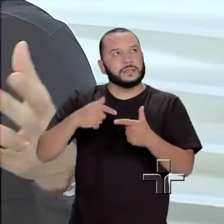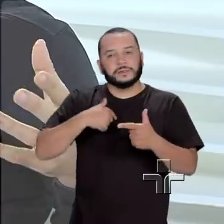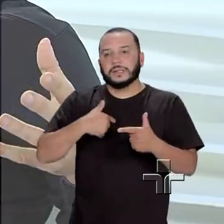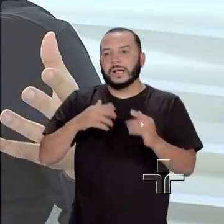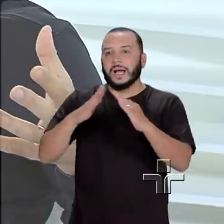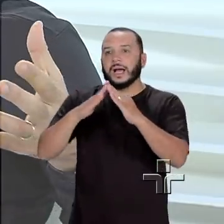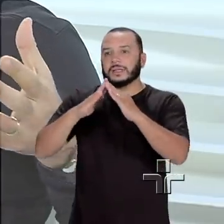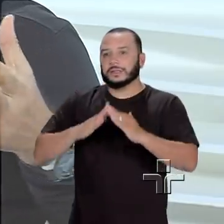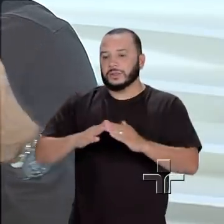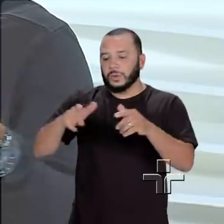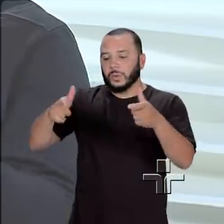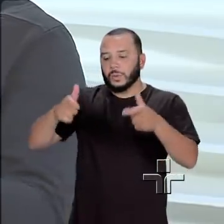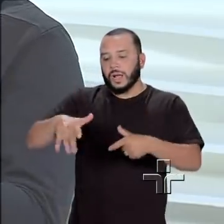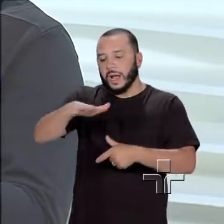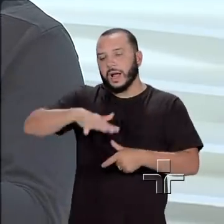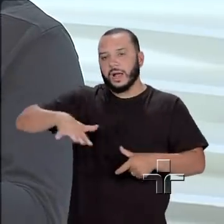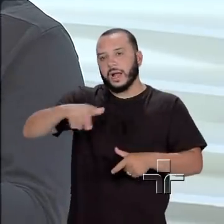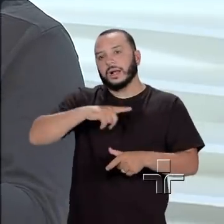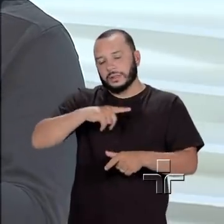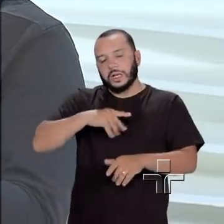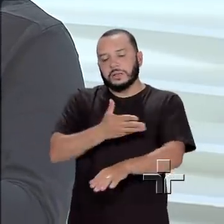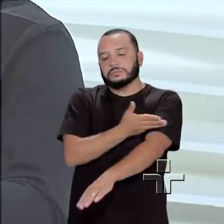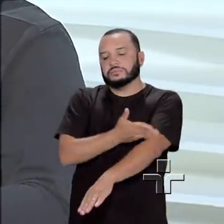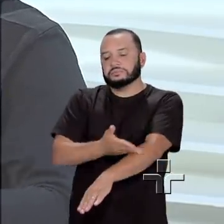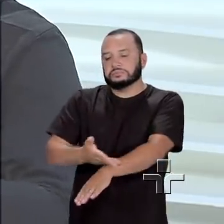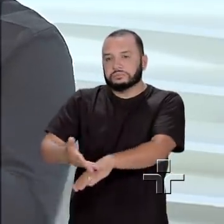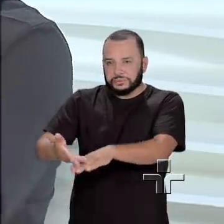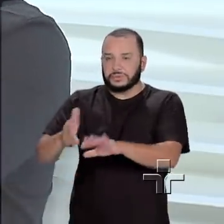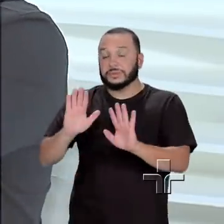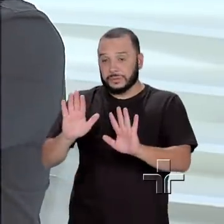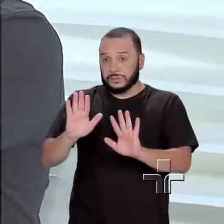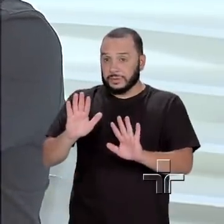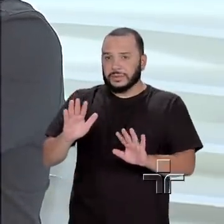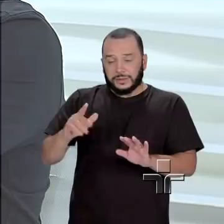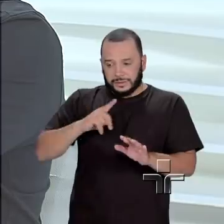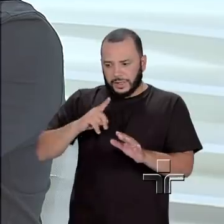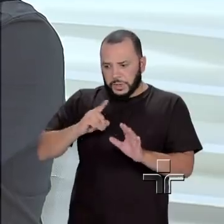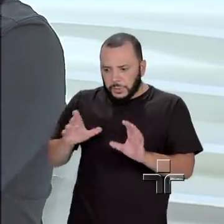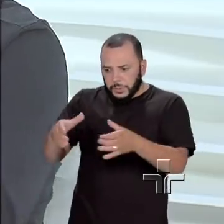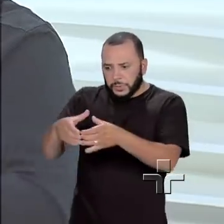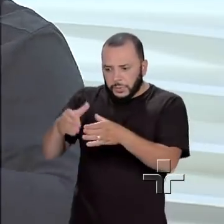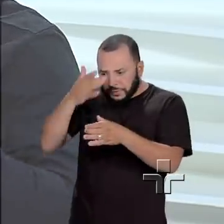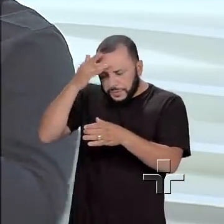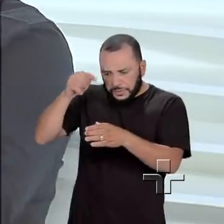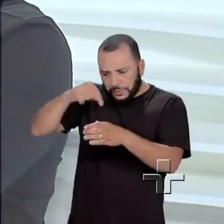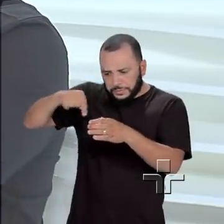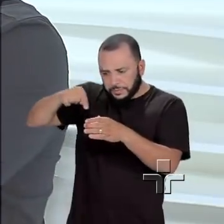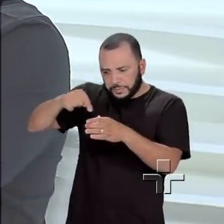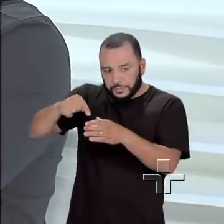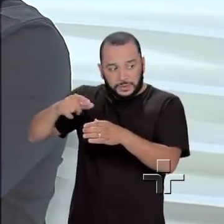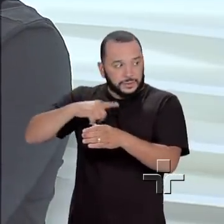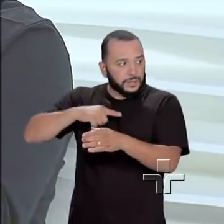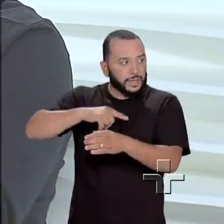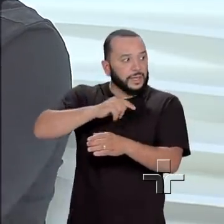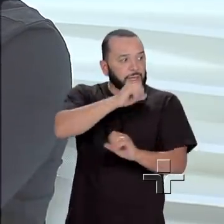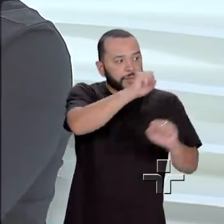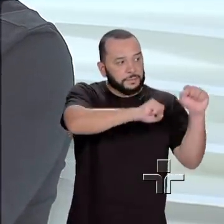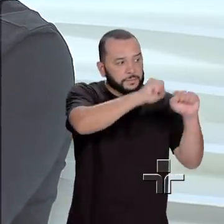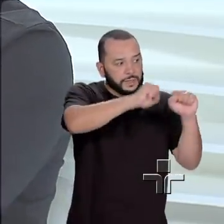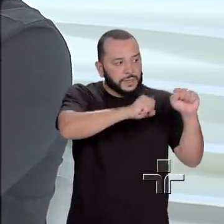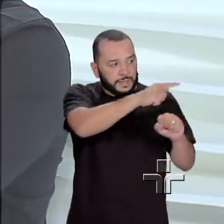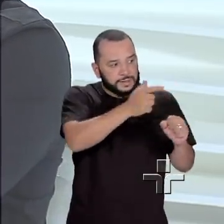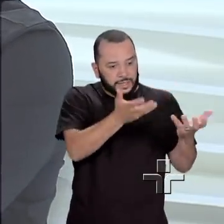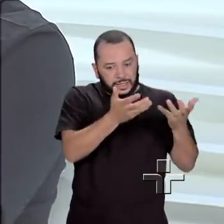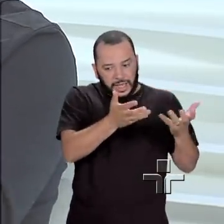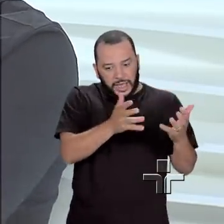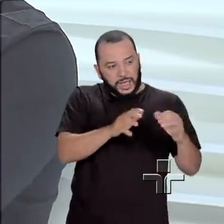que se cria essa possibilidade de entregar esse conjunto de pessoas a empresas que têm interesse de marketing,